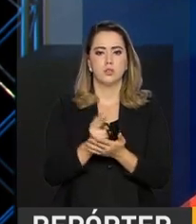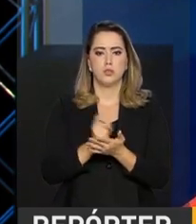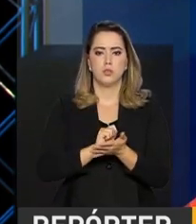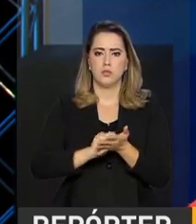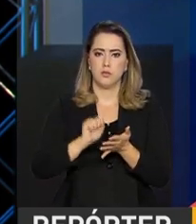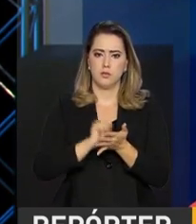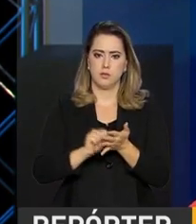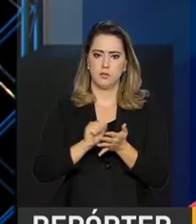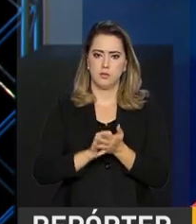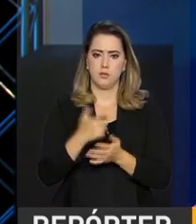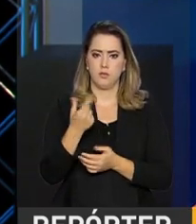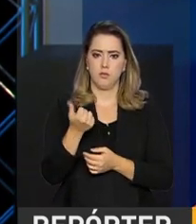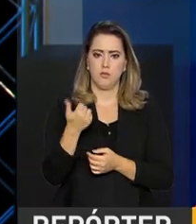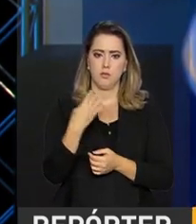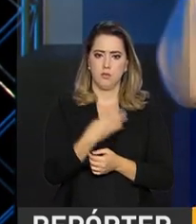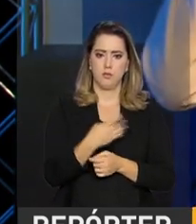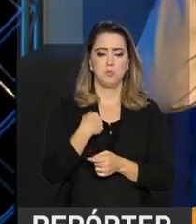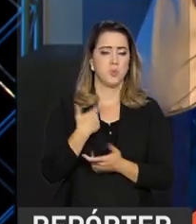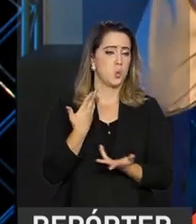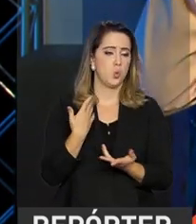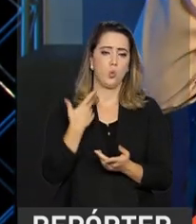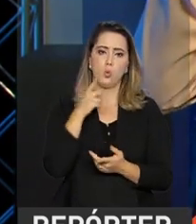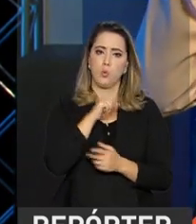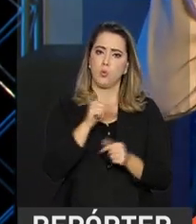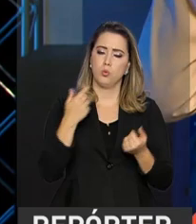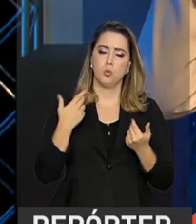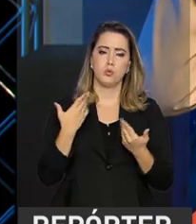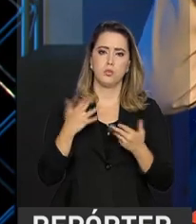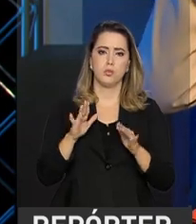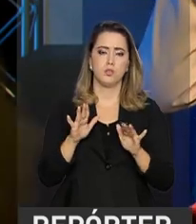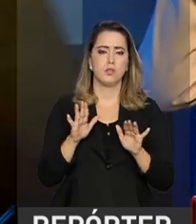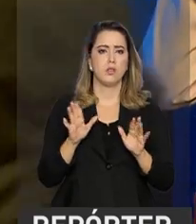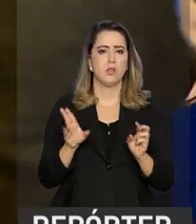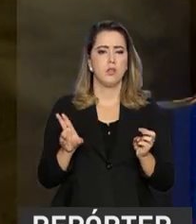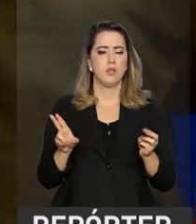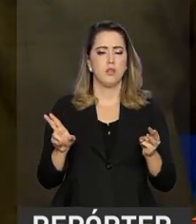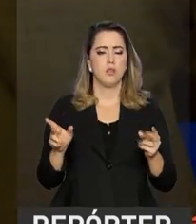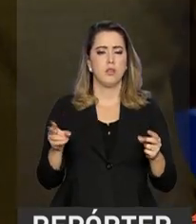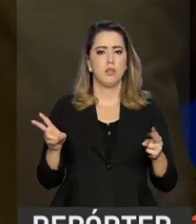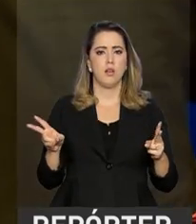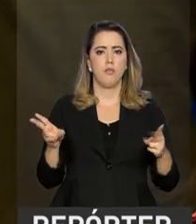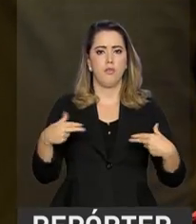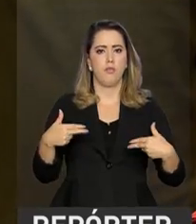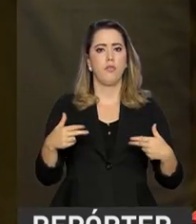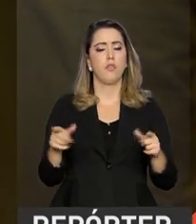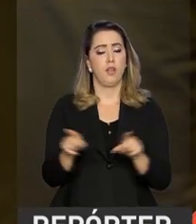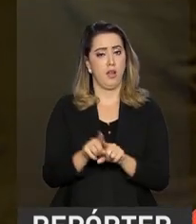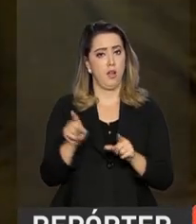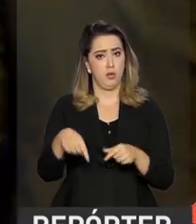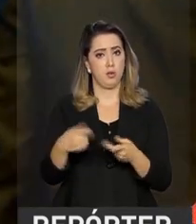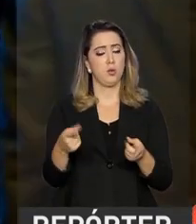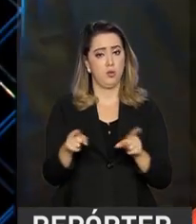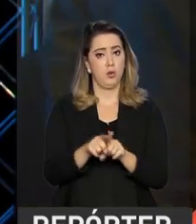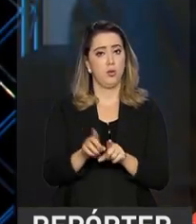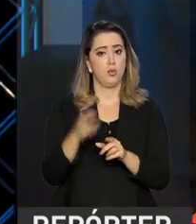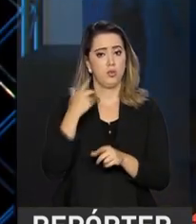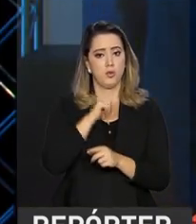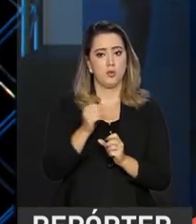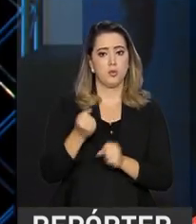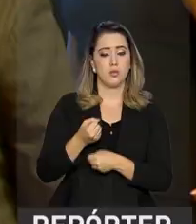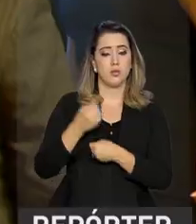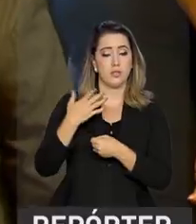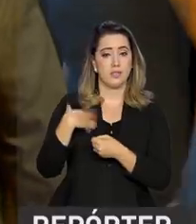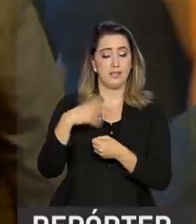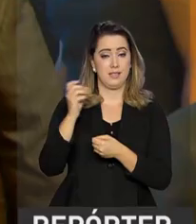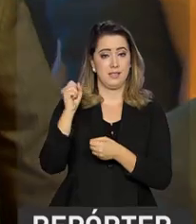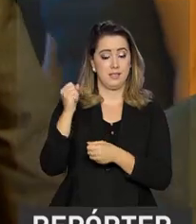projeto em 2014, não cheguei à finalista, né, a ser sendo finalista. E agora é com enorme prazer que eu levo esse troféu para o